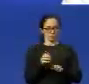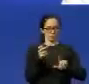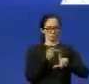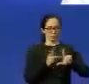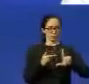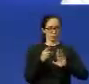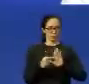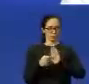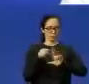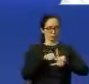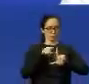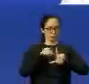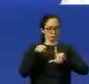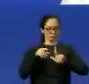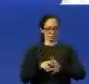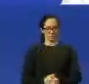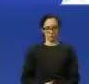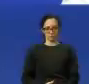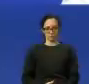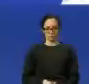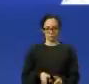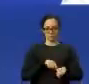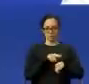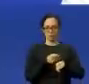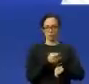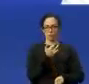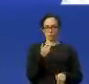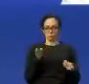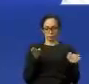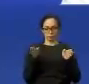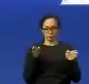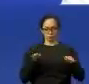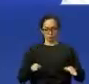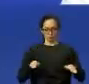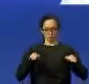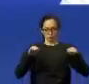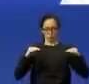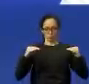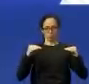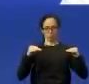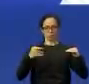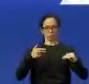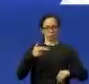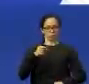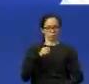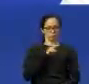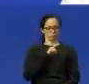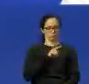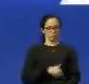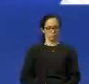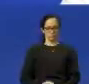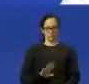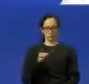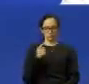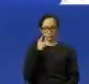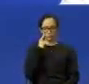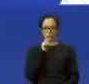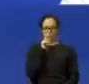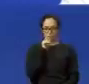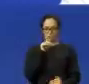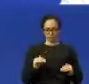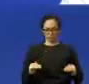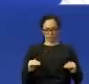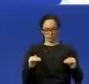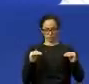figura. E pergunta o número de horas em que os 2 reservatórios contêm a mesma quantidade de água. Observe que o nível de água